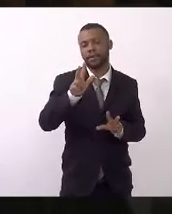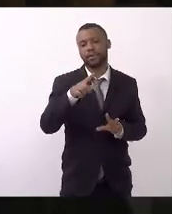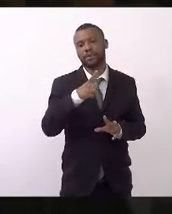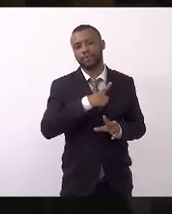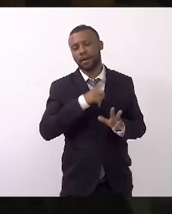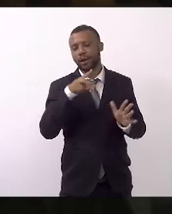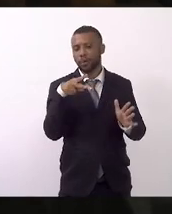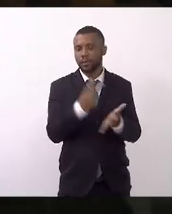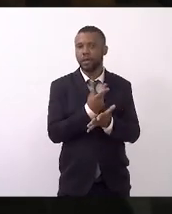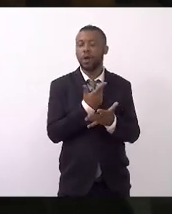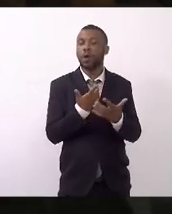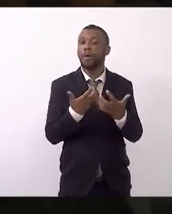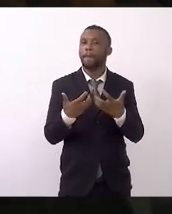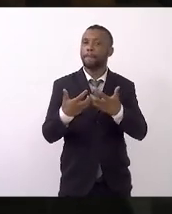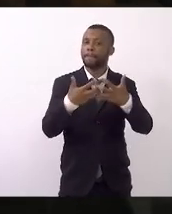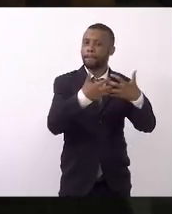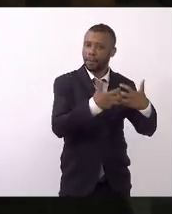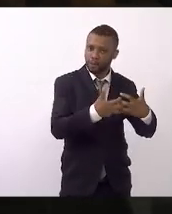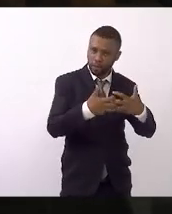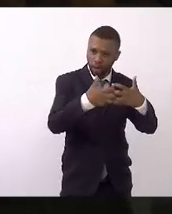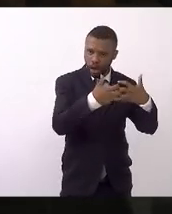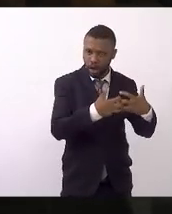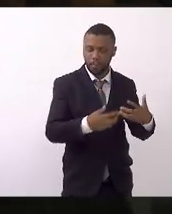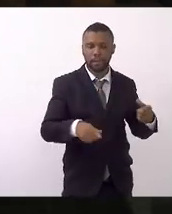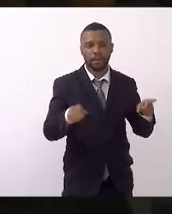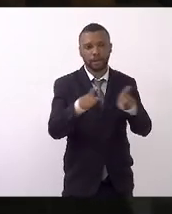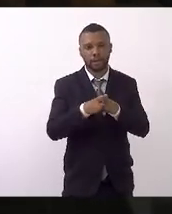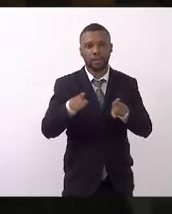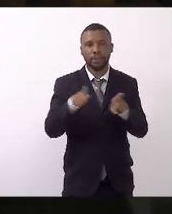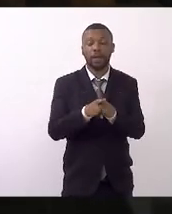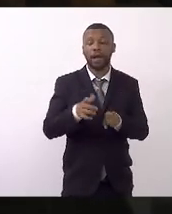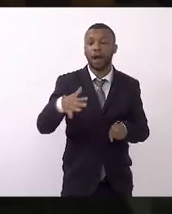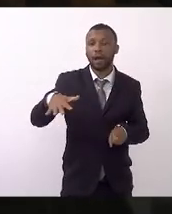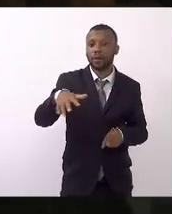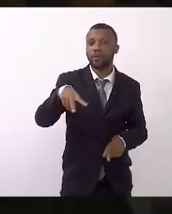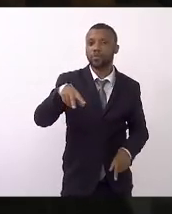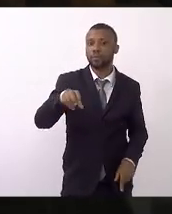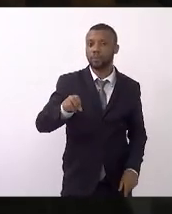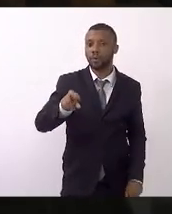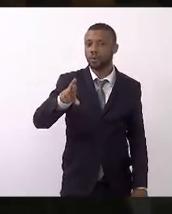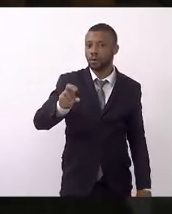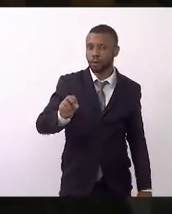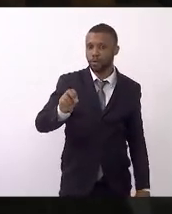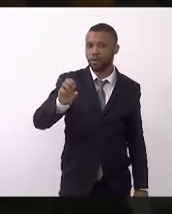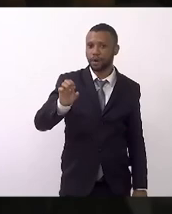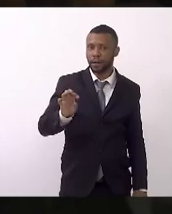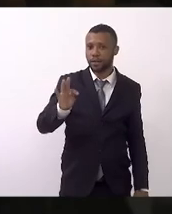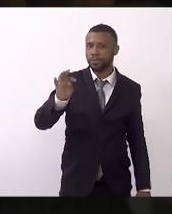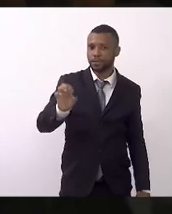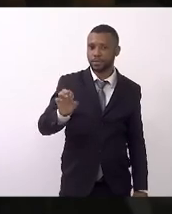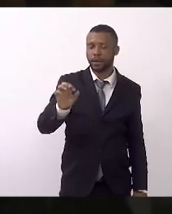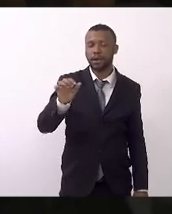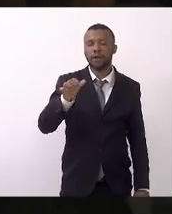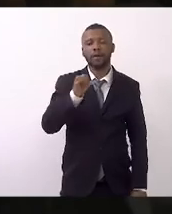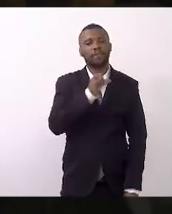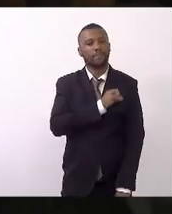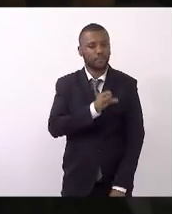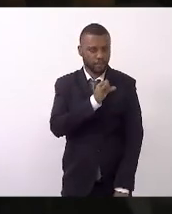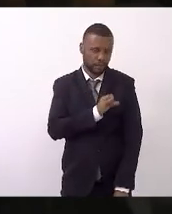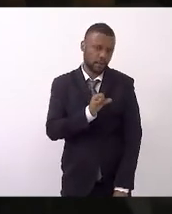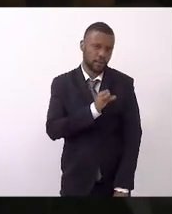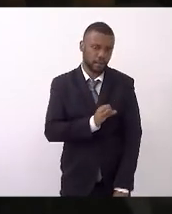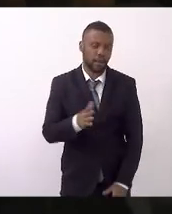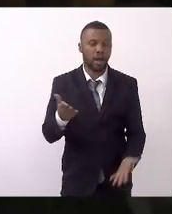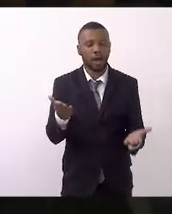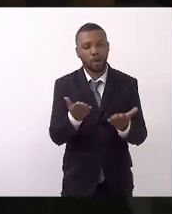Petrópolis e o Noroeste Fluminense. Agora foi